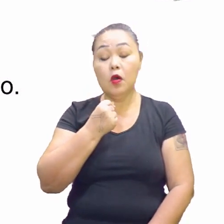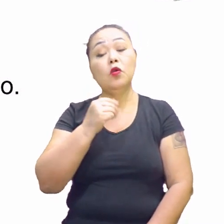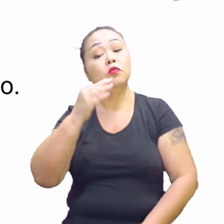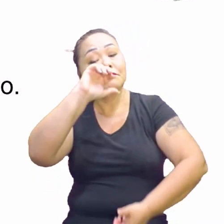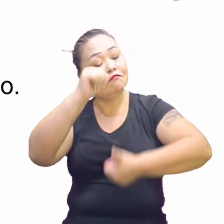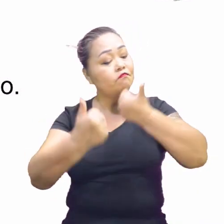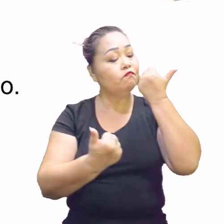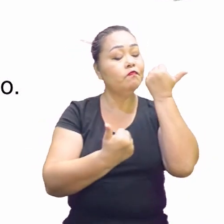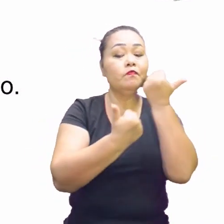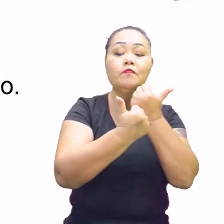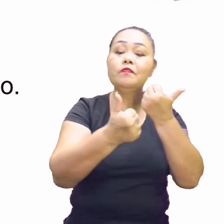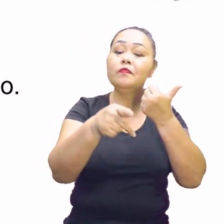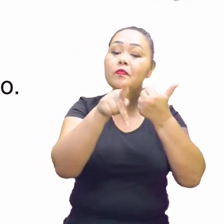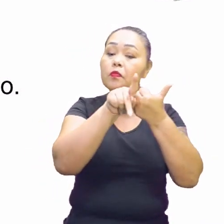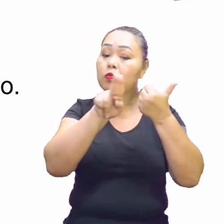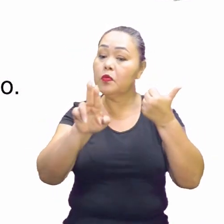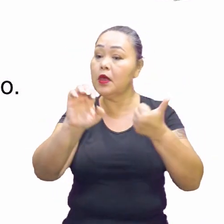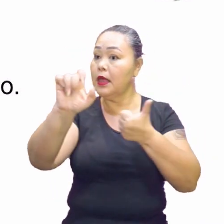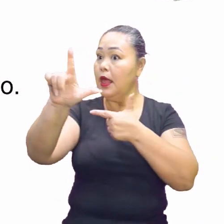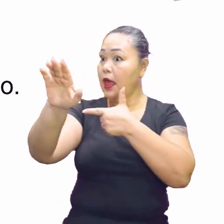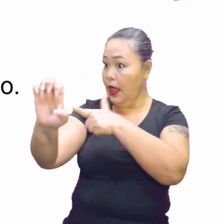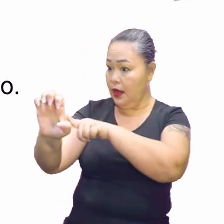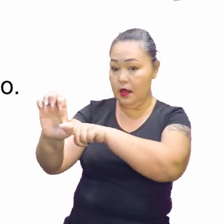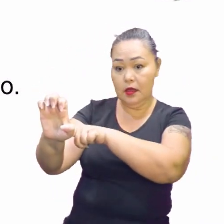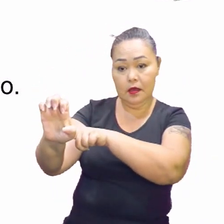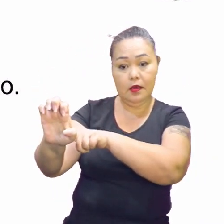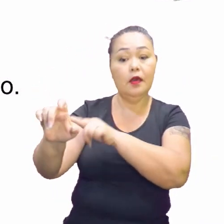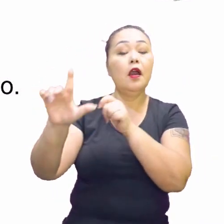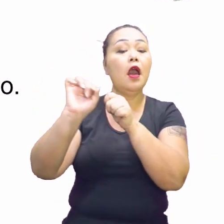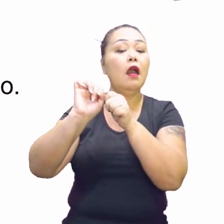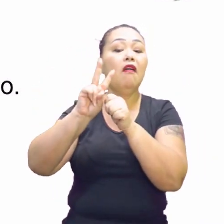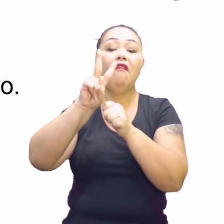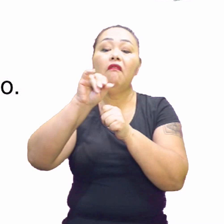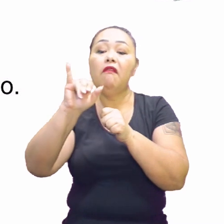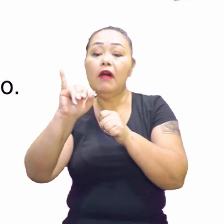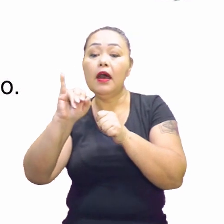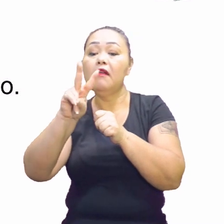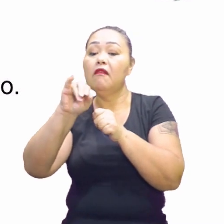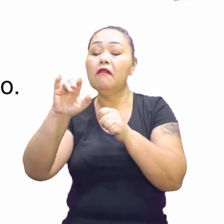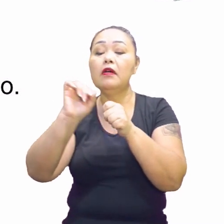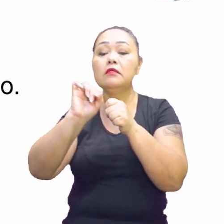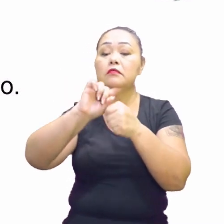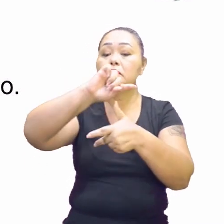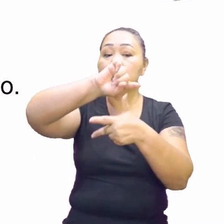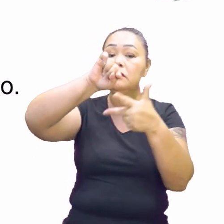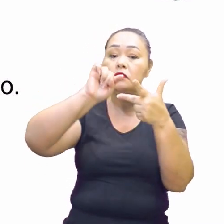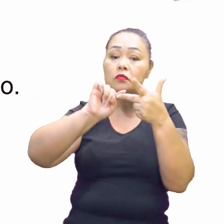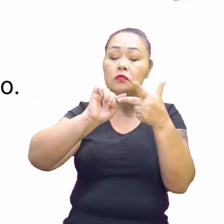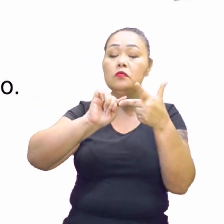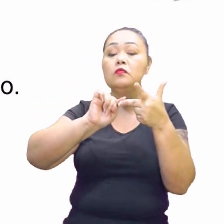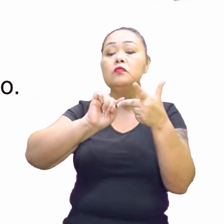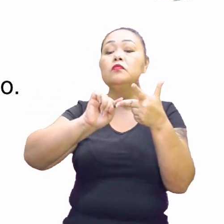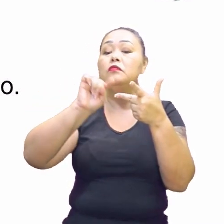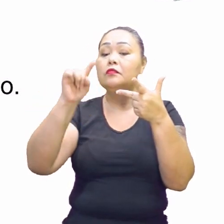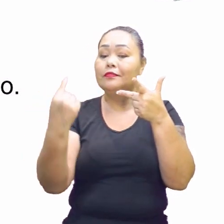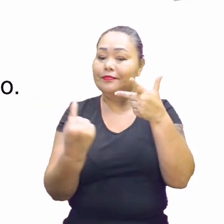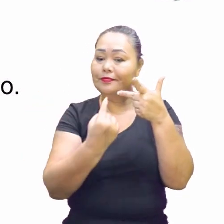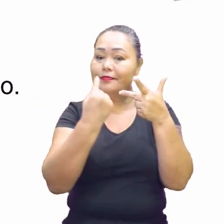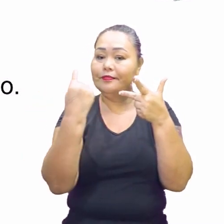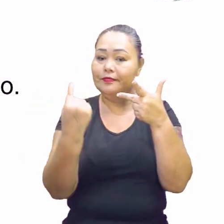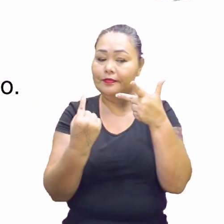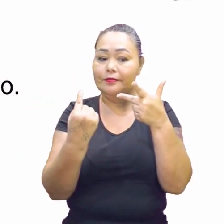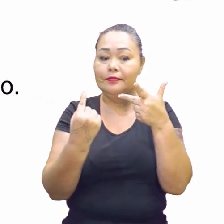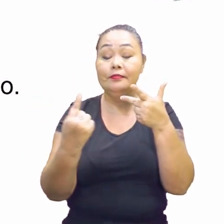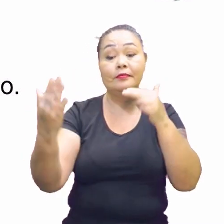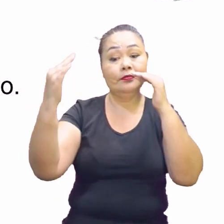pronome masculino, no caso ele. Aí vai, verbo na terceira pessoa do